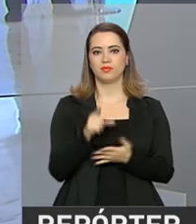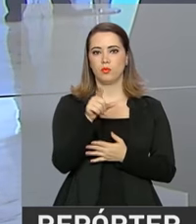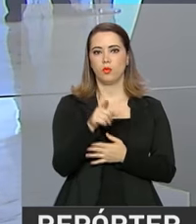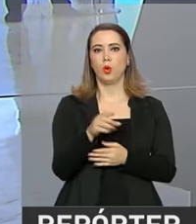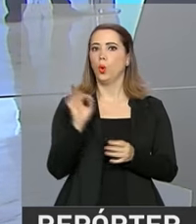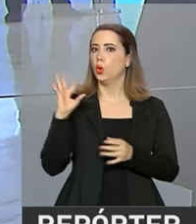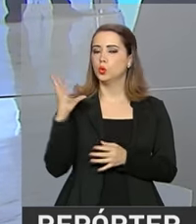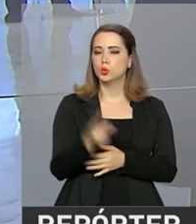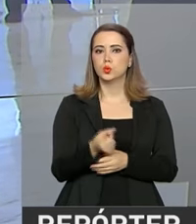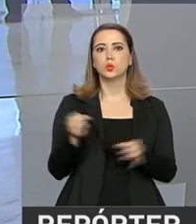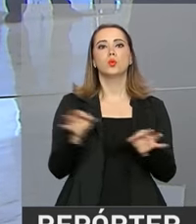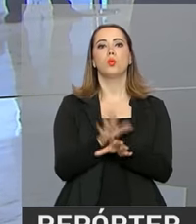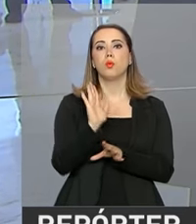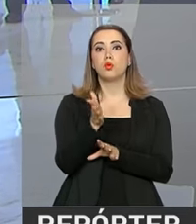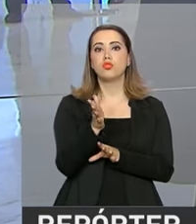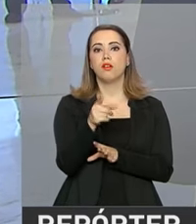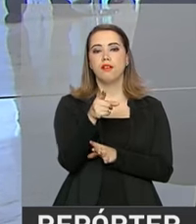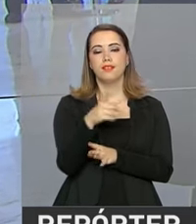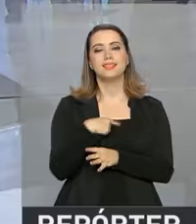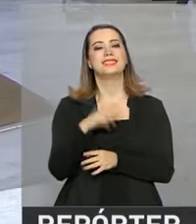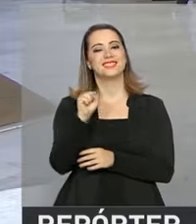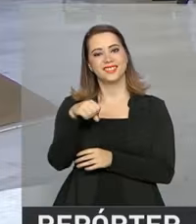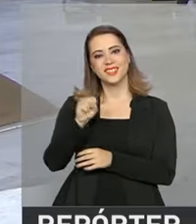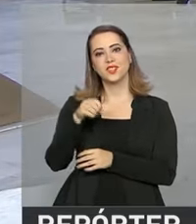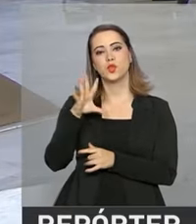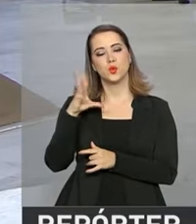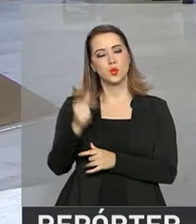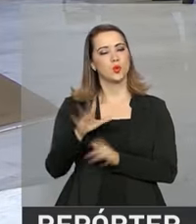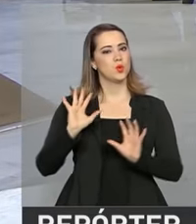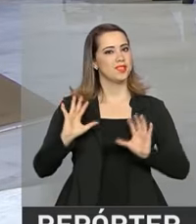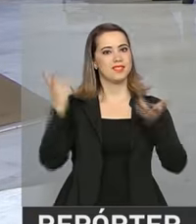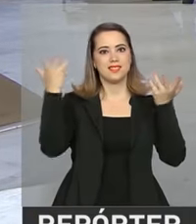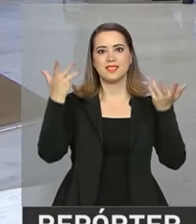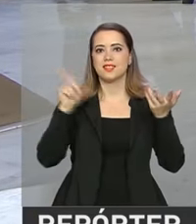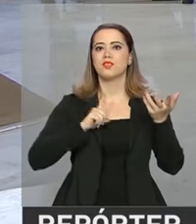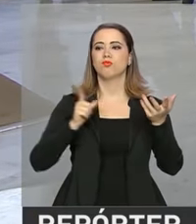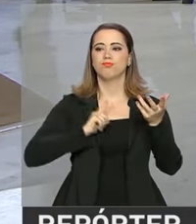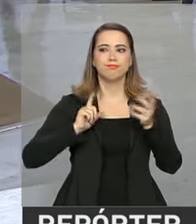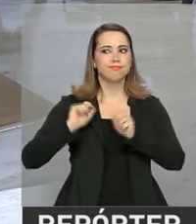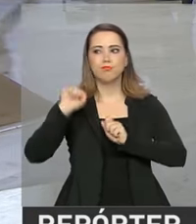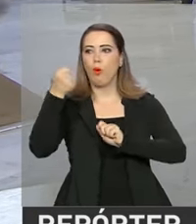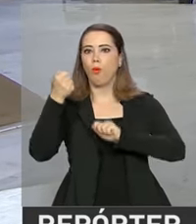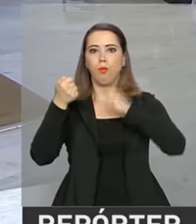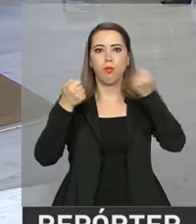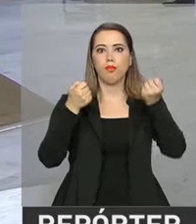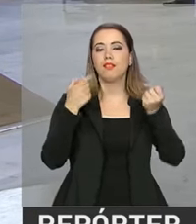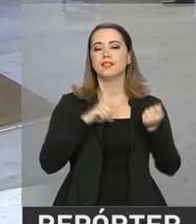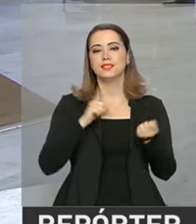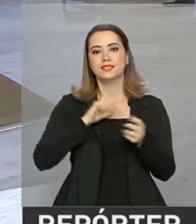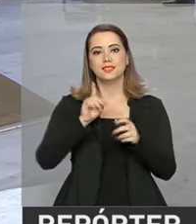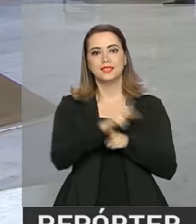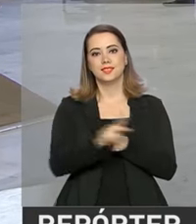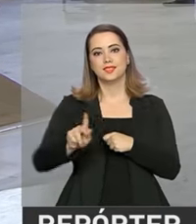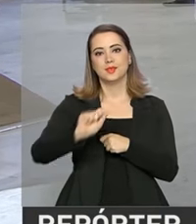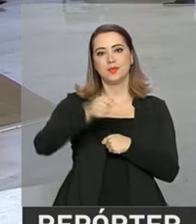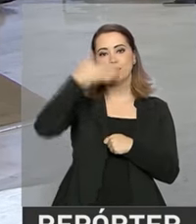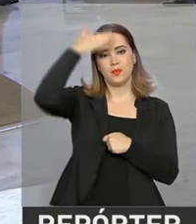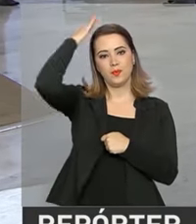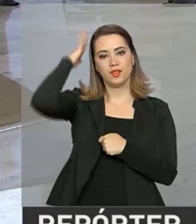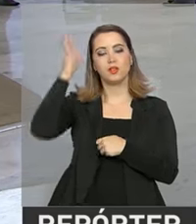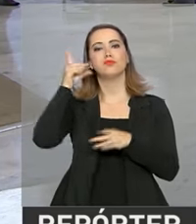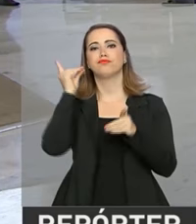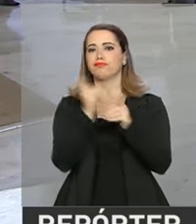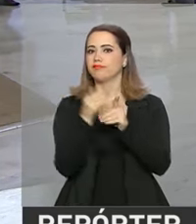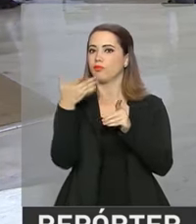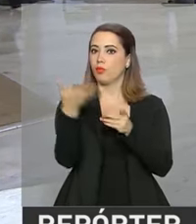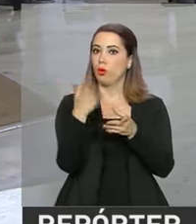tudo pronto por aí? Tudo pronto por aqui, Leandro. Uma cerimônia carregada de simbolismo. O presidente em exercício Michel Temer vai recepcionar a